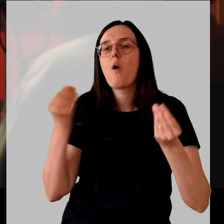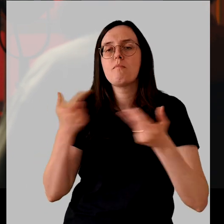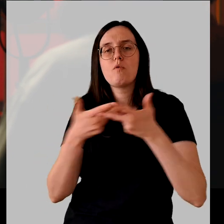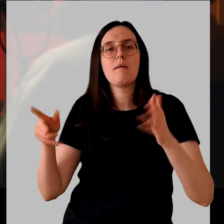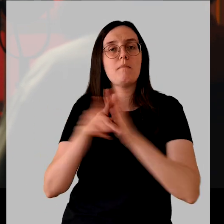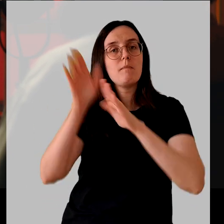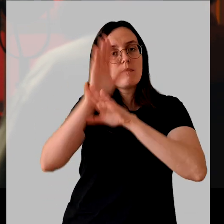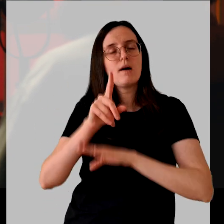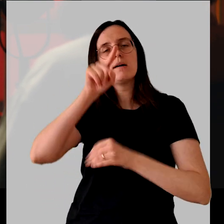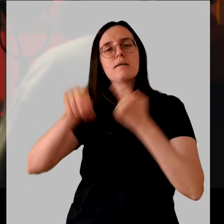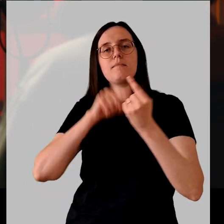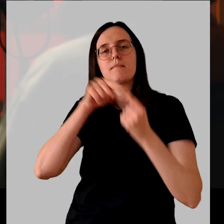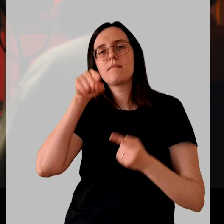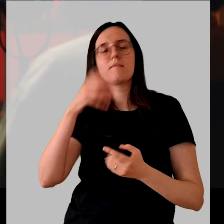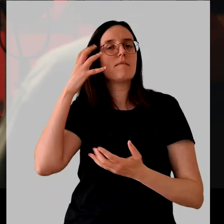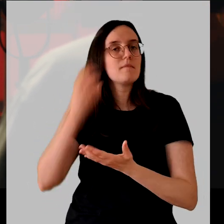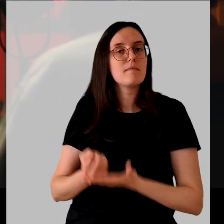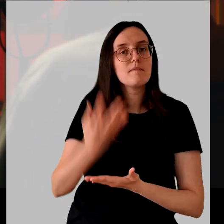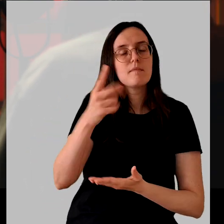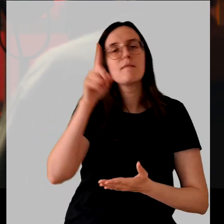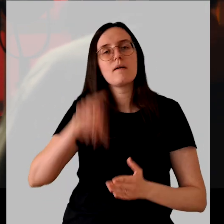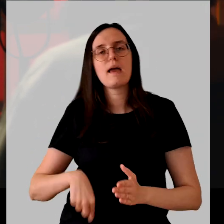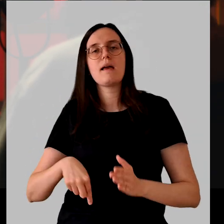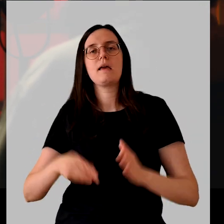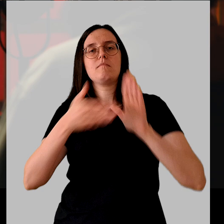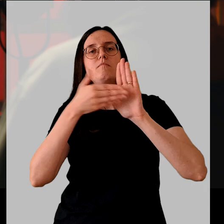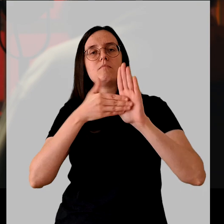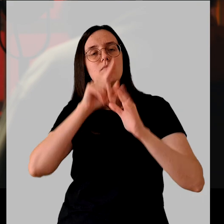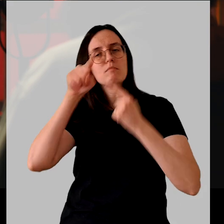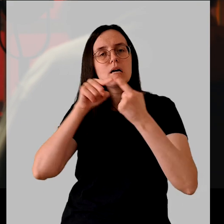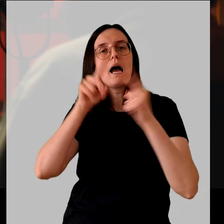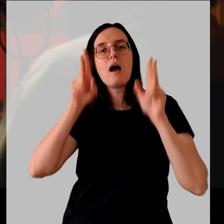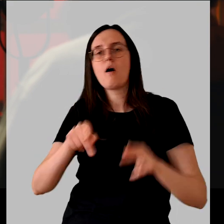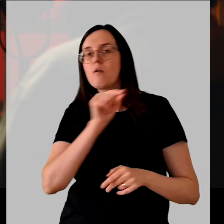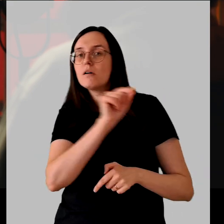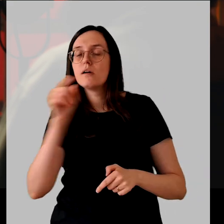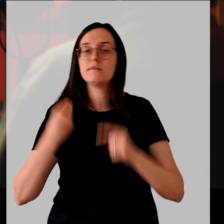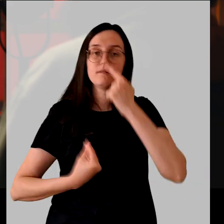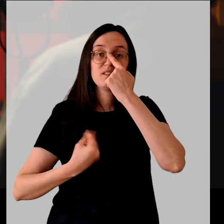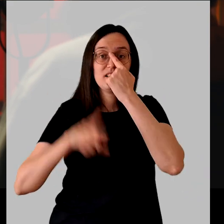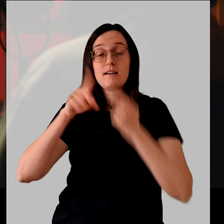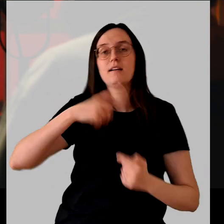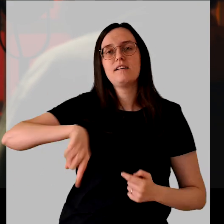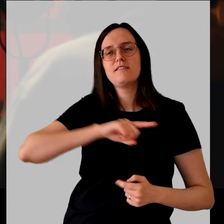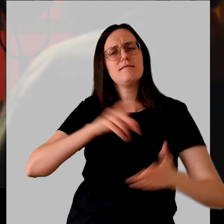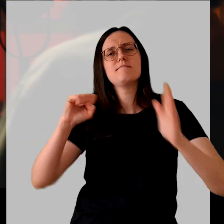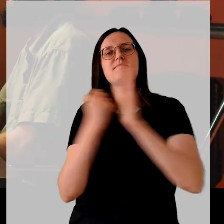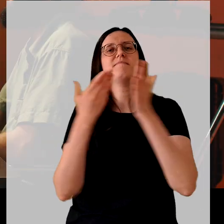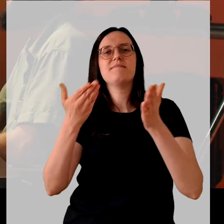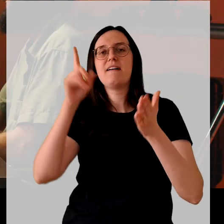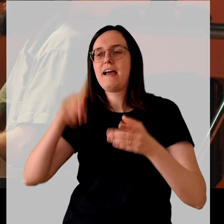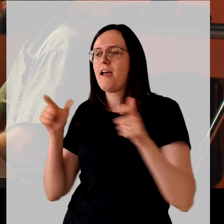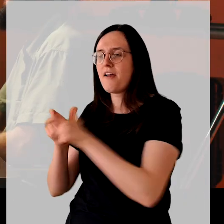como que se faz cinema é o propósito desse podcast. E é o propósito de trazer pessoas como você, que é o nosso símbolo